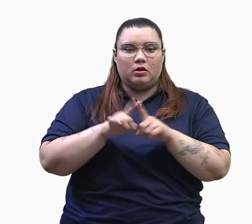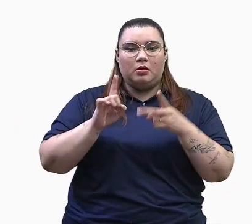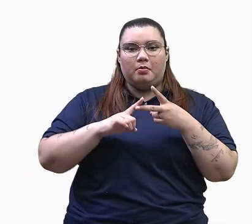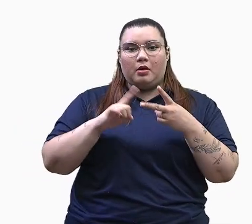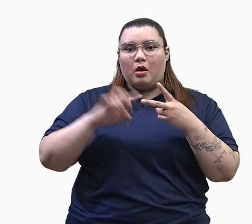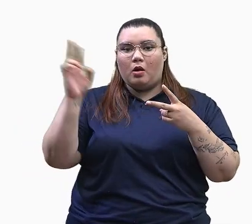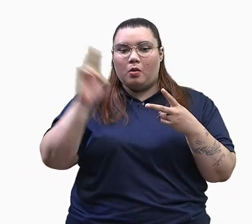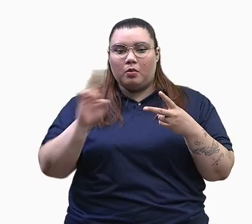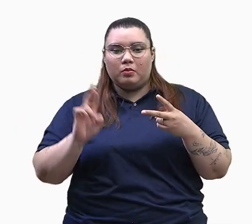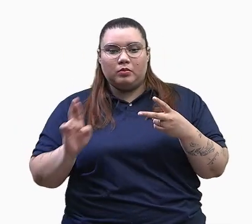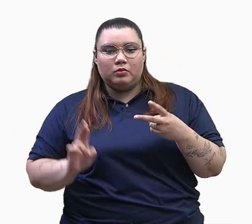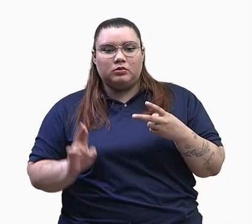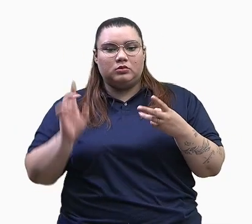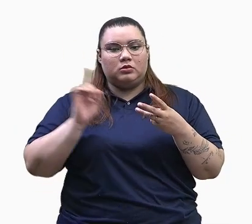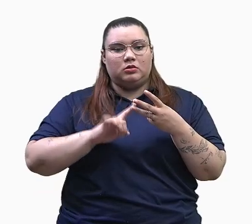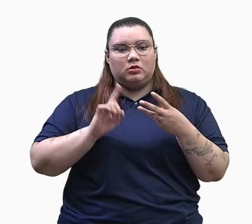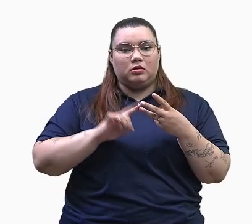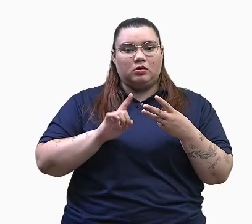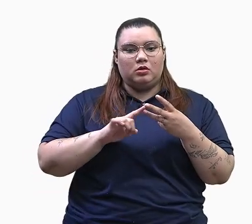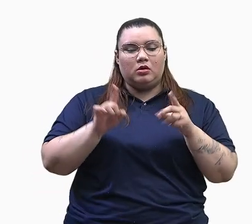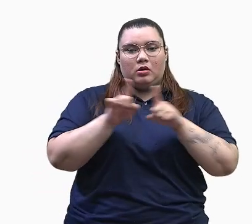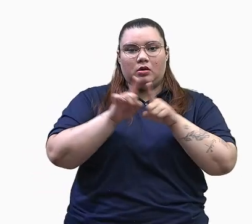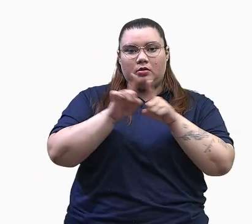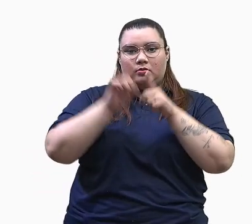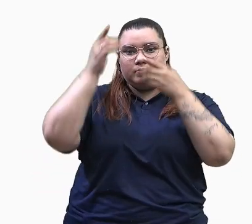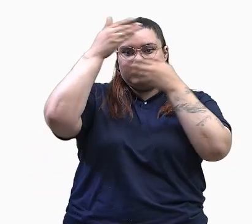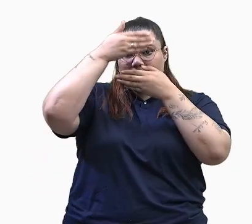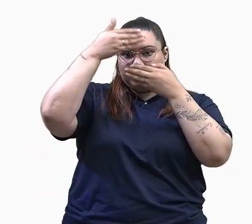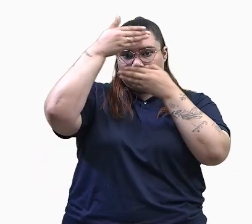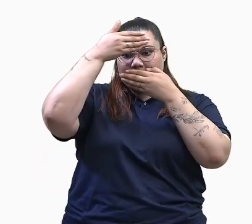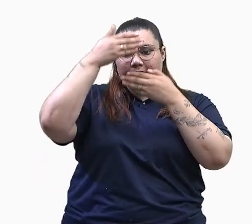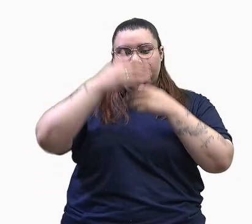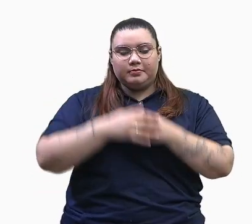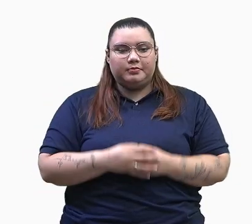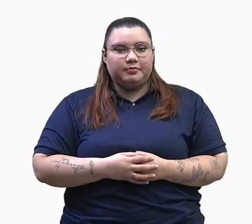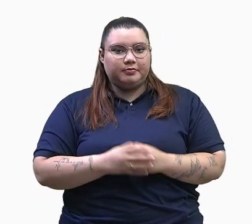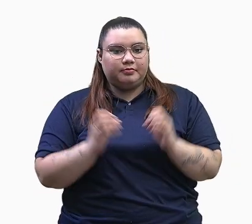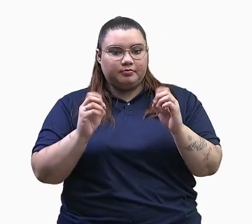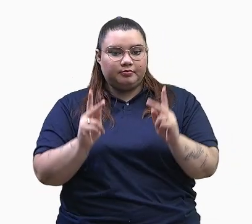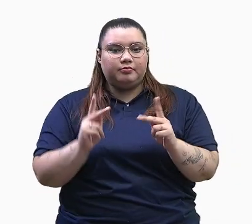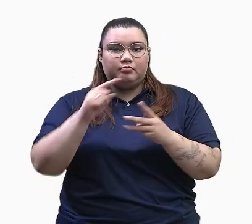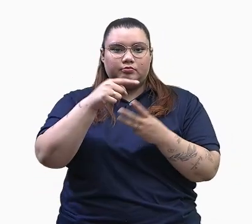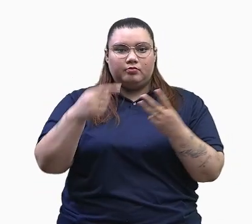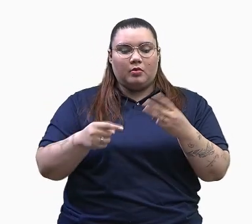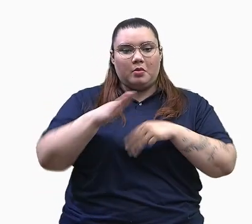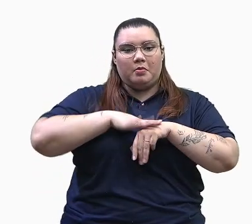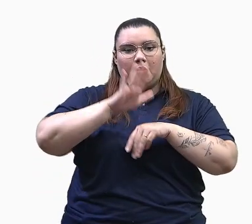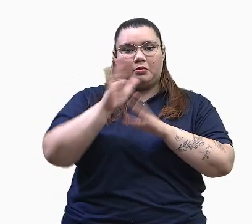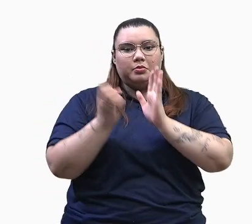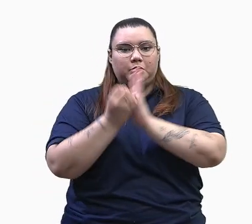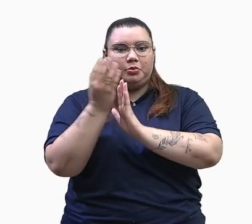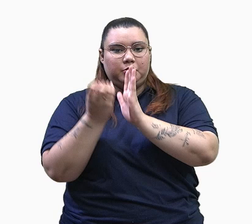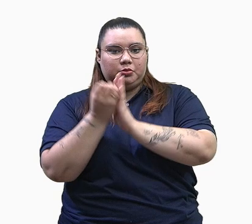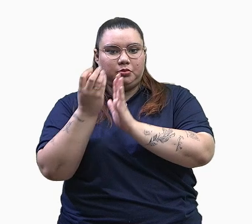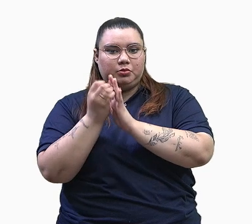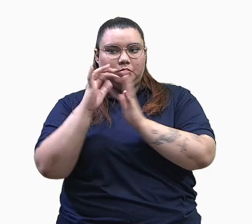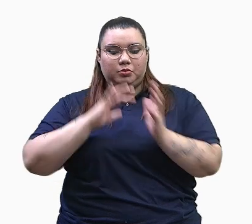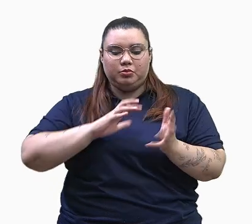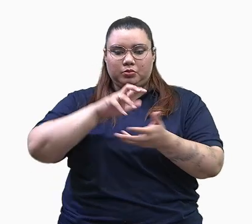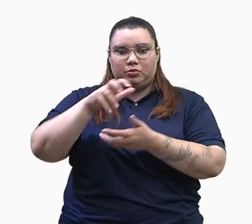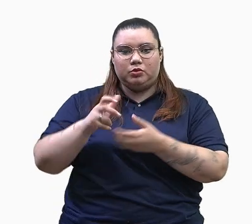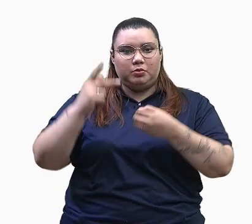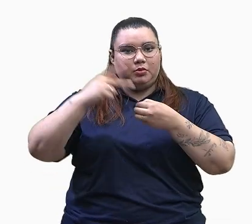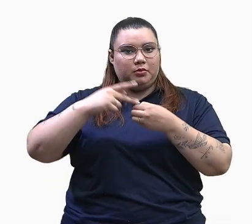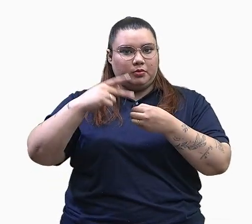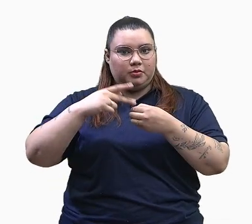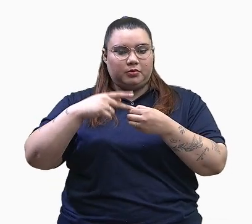Rússia, e no Oriente Médio nós temos aí a Arábia Saudita, tá bom? Como os maiores produtores mundiais de